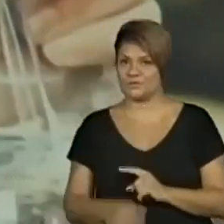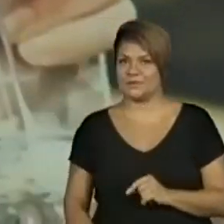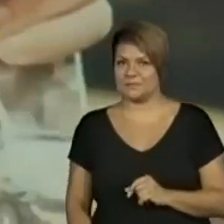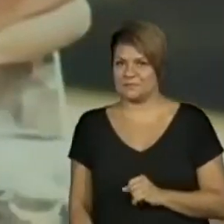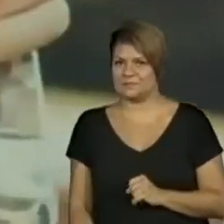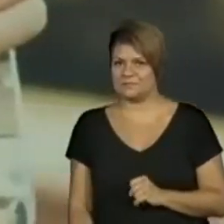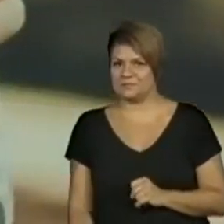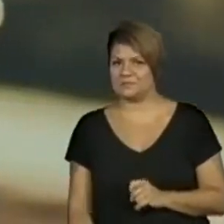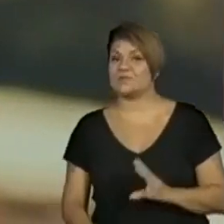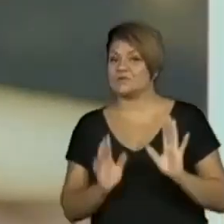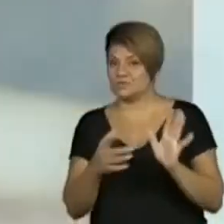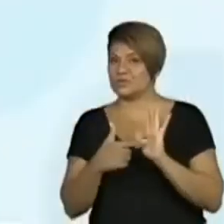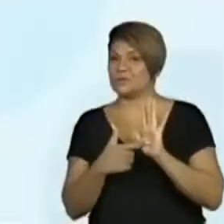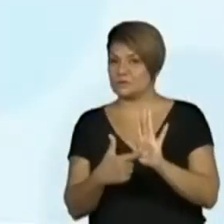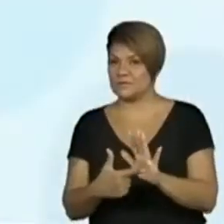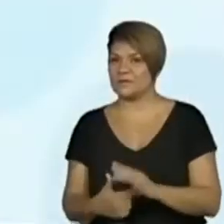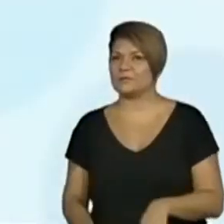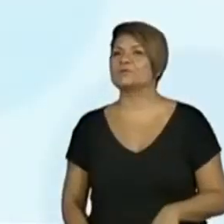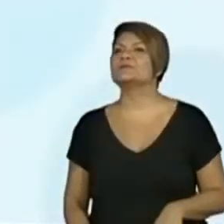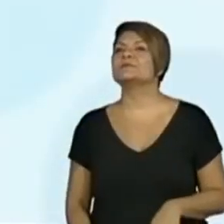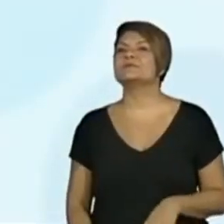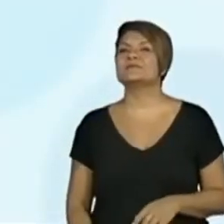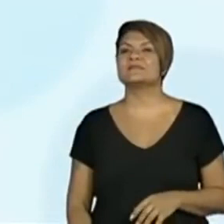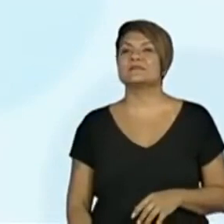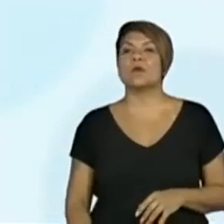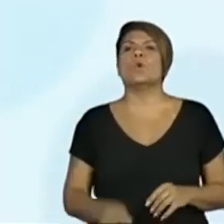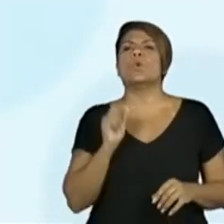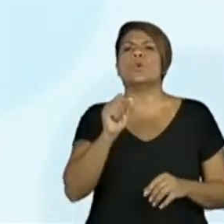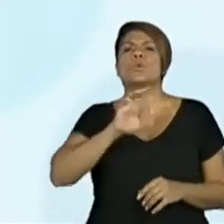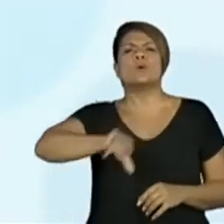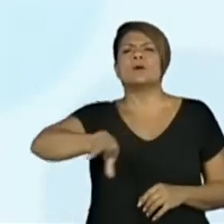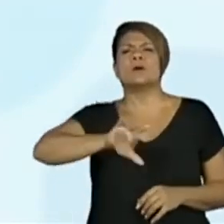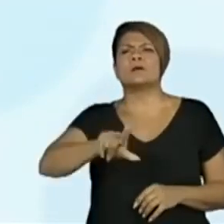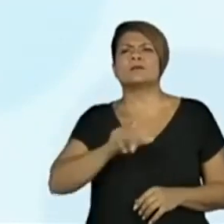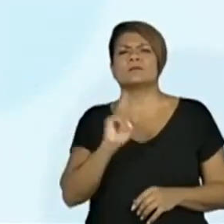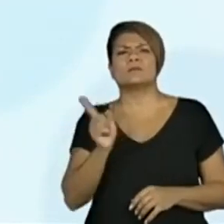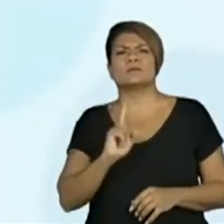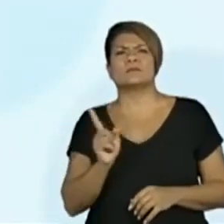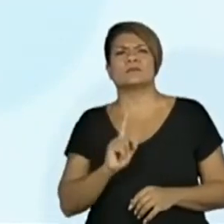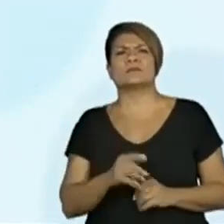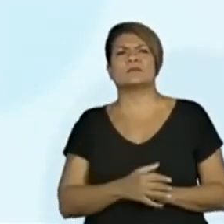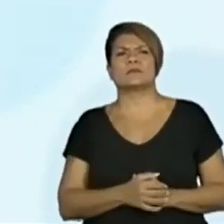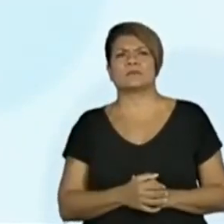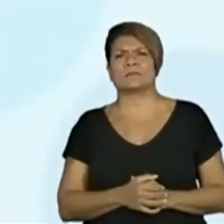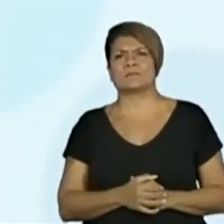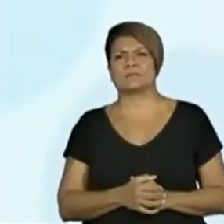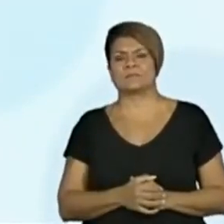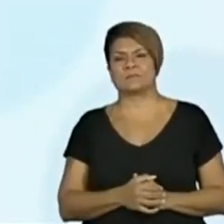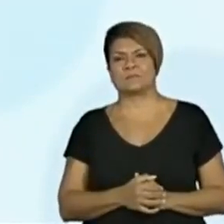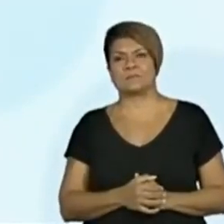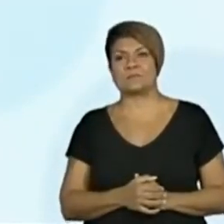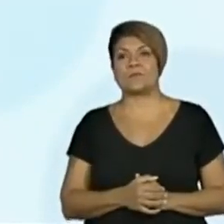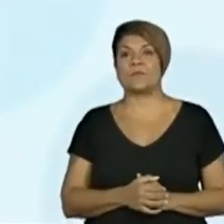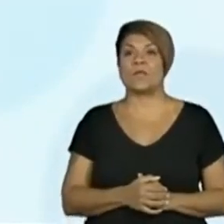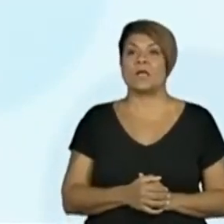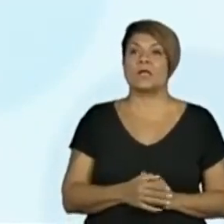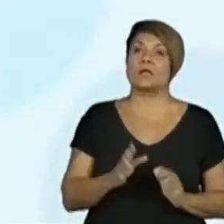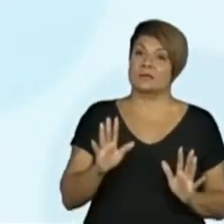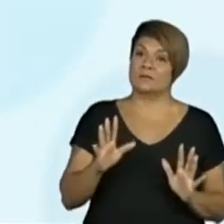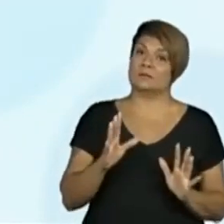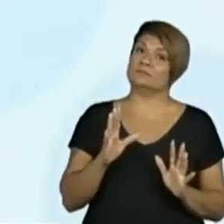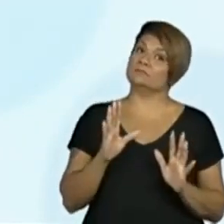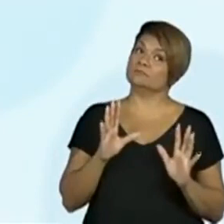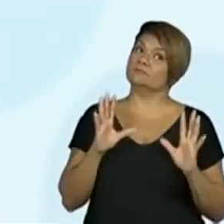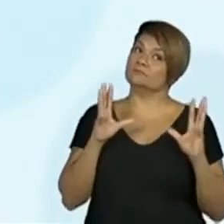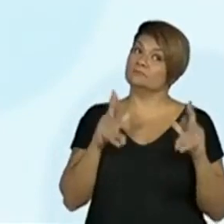gente até mostrou aqui hoje na rosto e mostramos o que não é de plástico então Já percebemos que não são todos